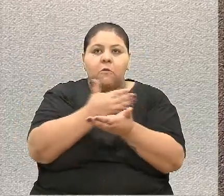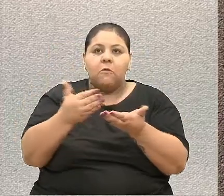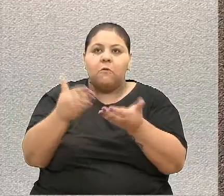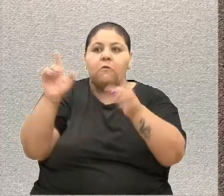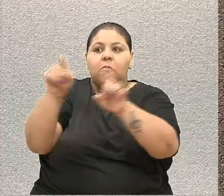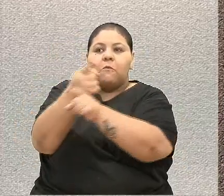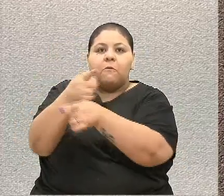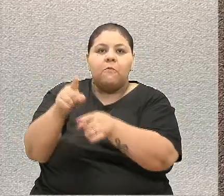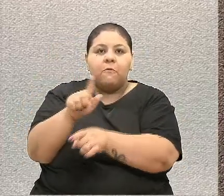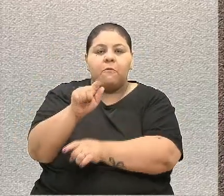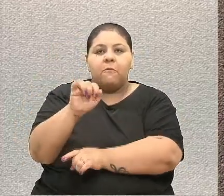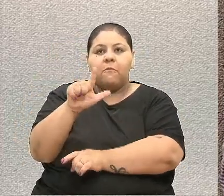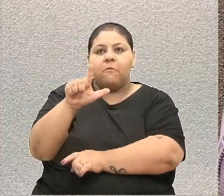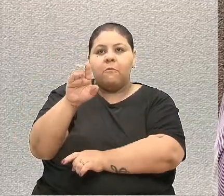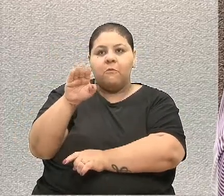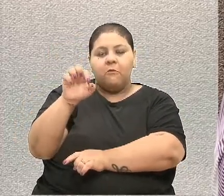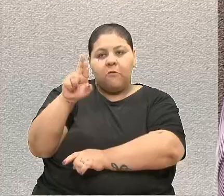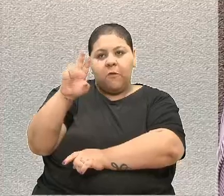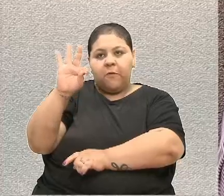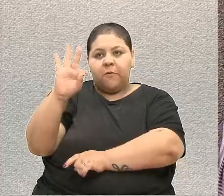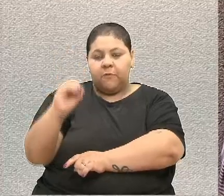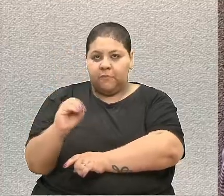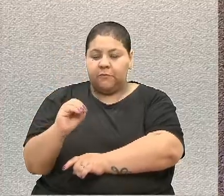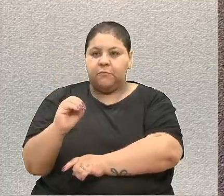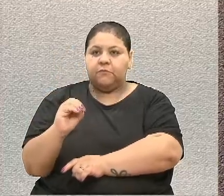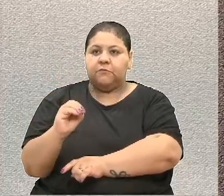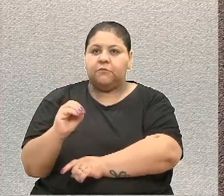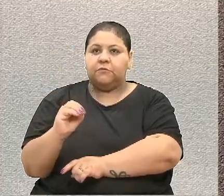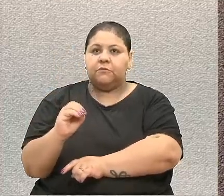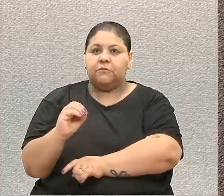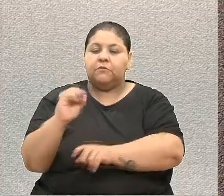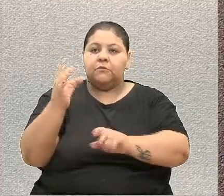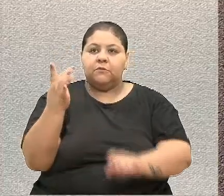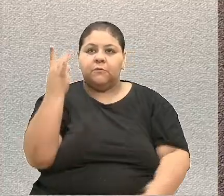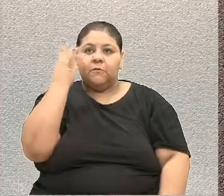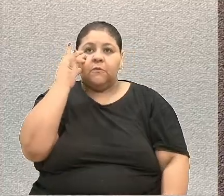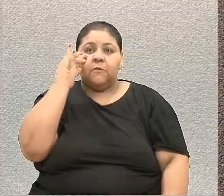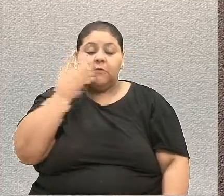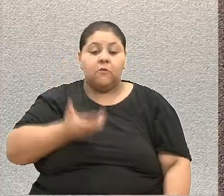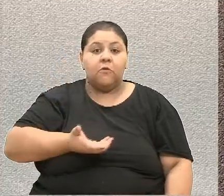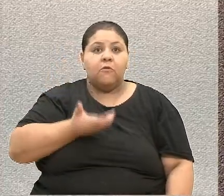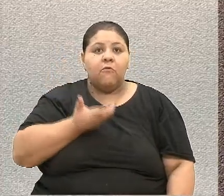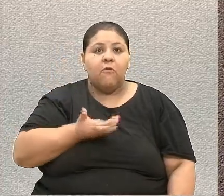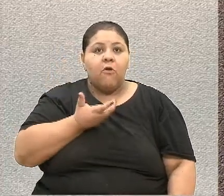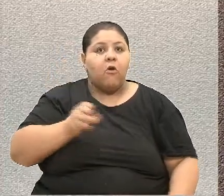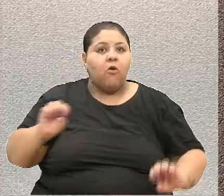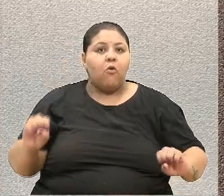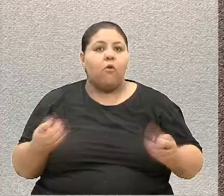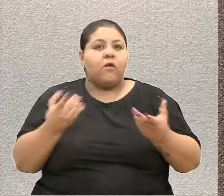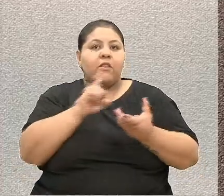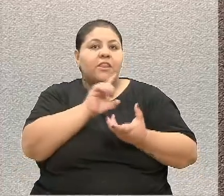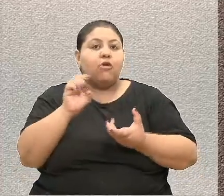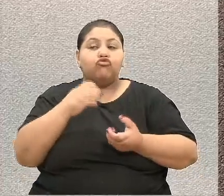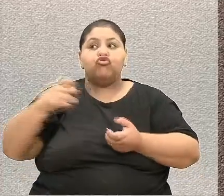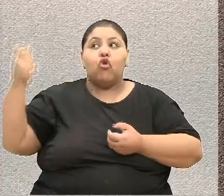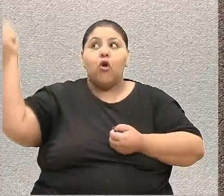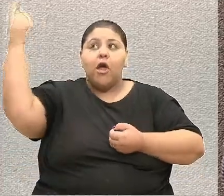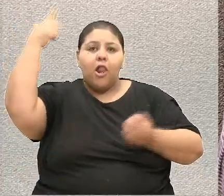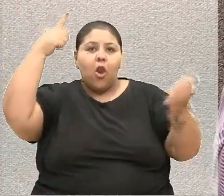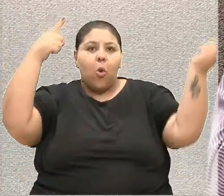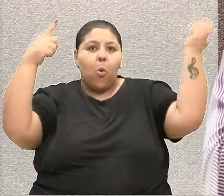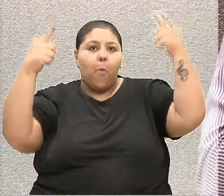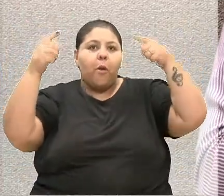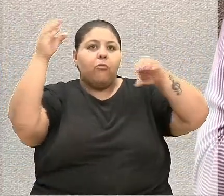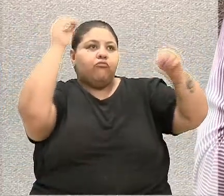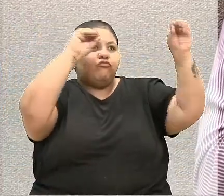do maestro Gilberto Salvani e para a presença do Papai Noel, o evento não apenas ilumina nossos espaços com